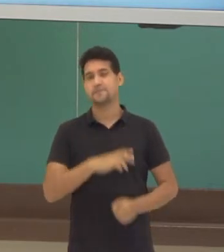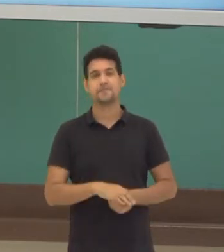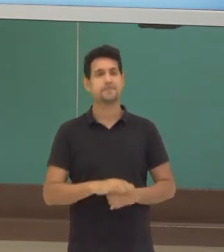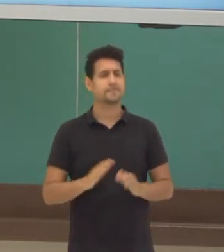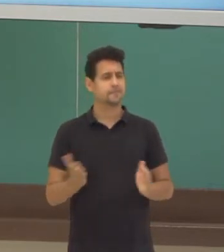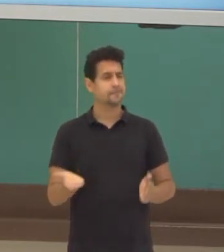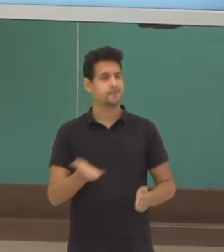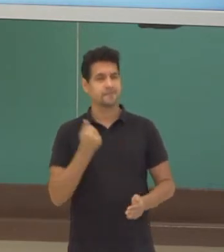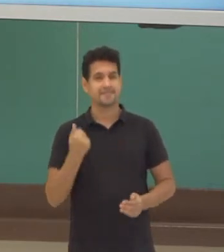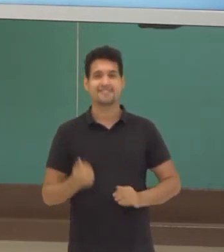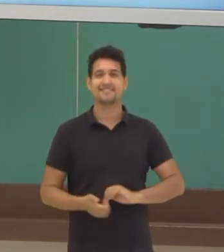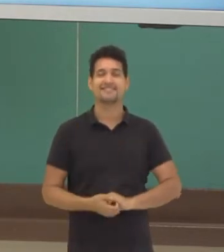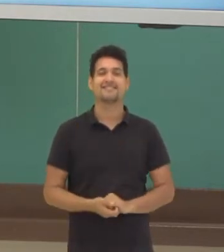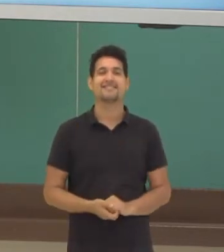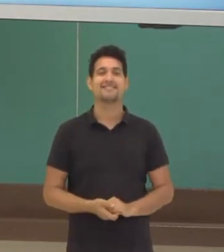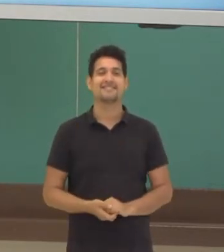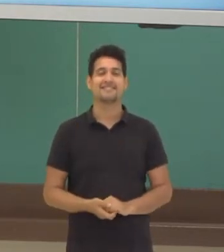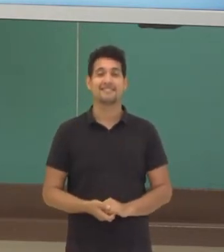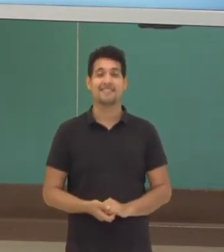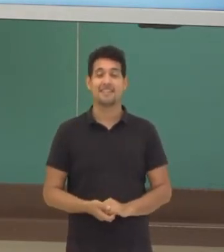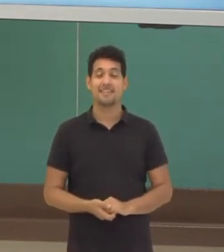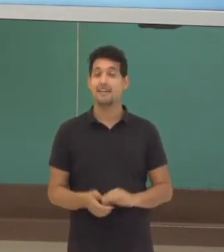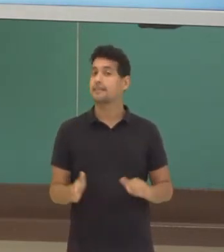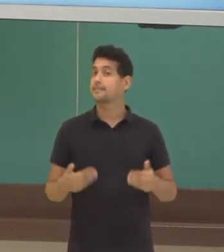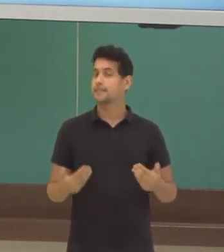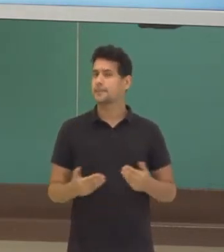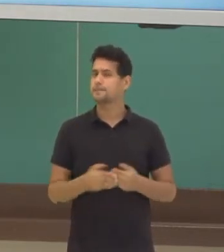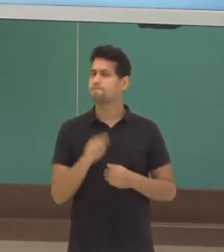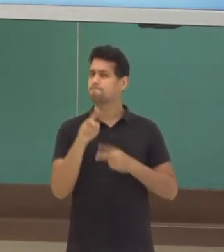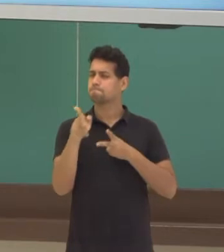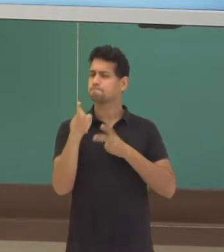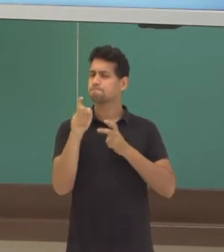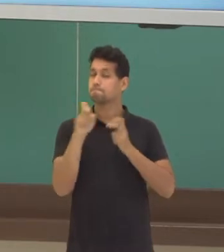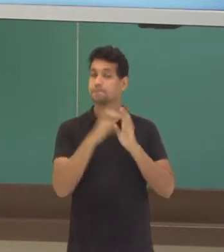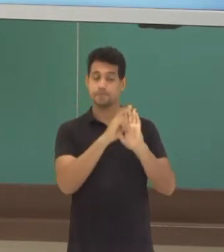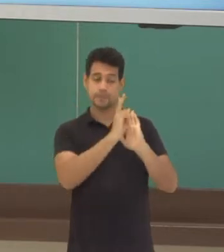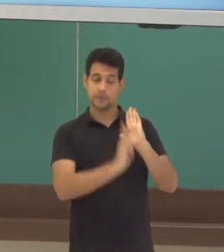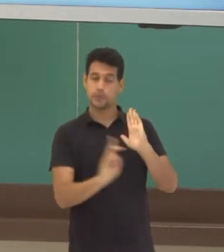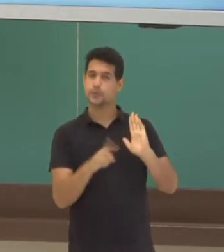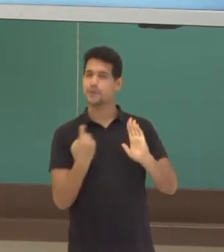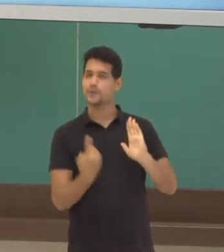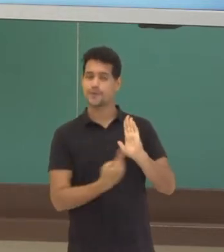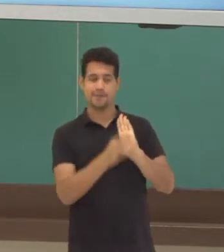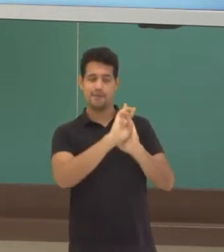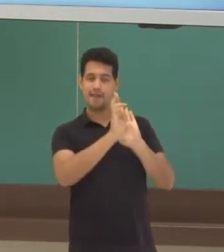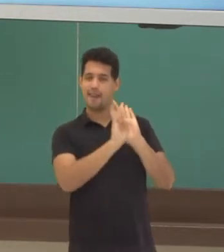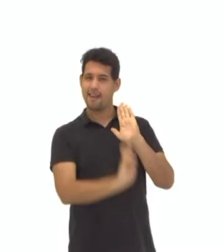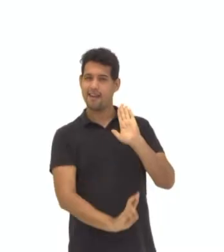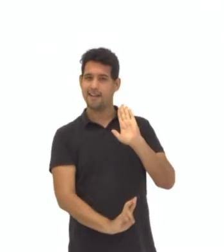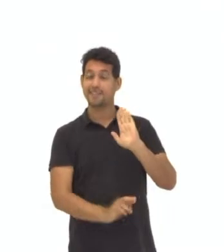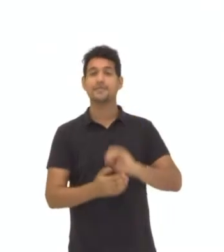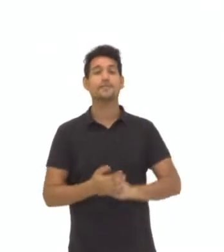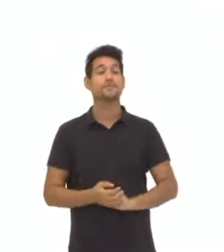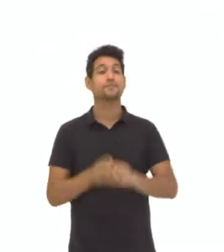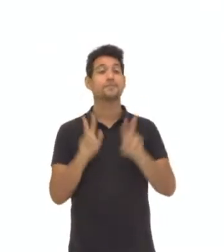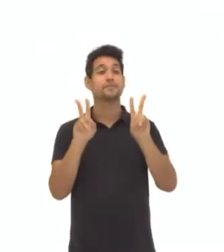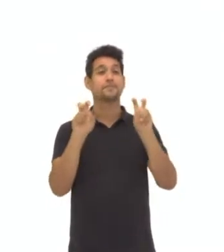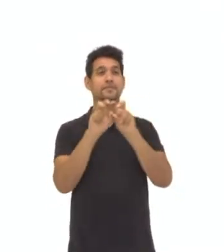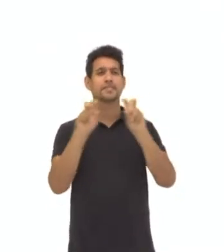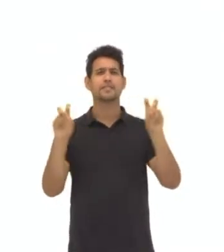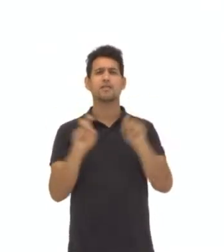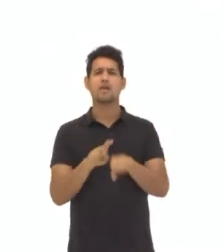Então o papel dele é importantíssimo. E como reconhecer o foco narrativo? Então nós precisamos prestar atenção